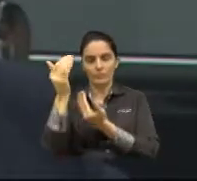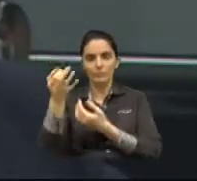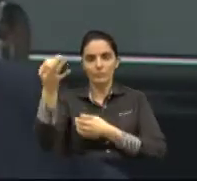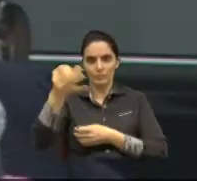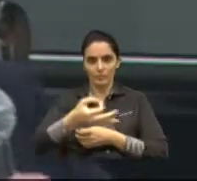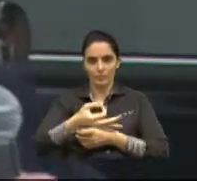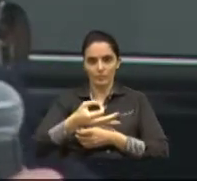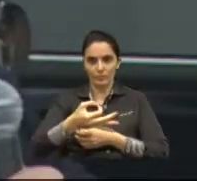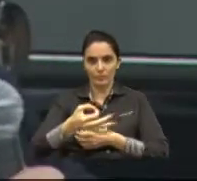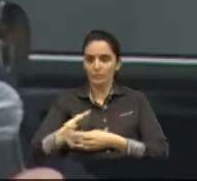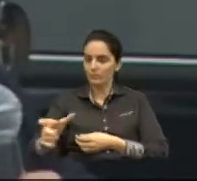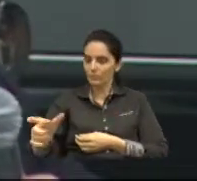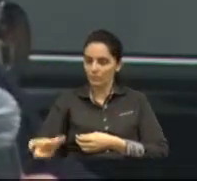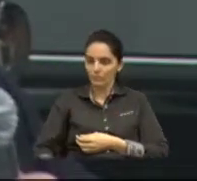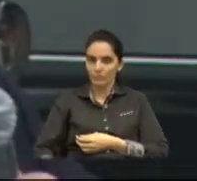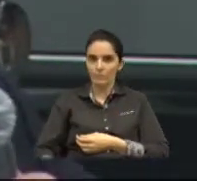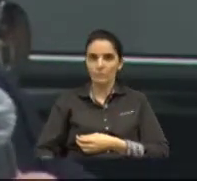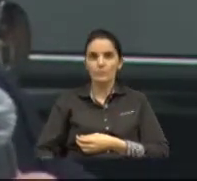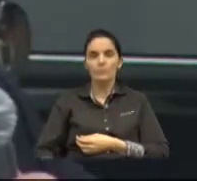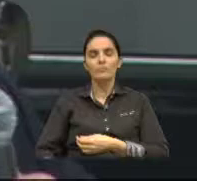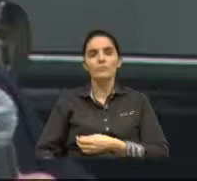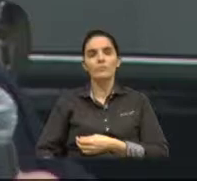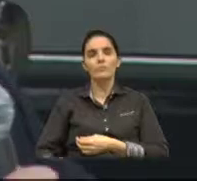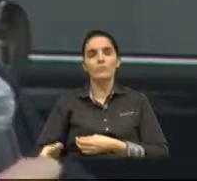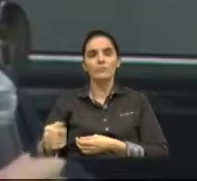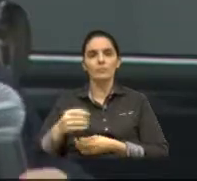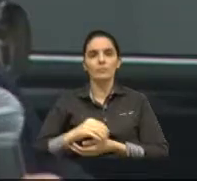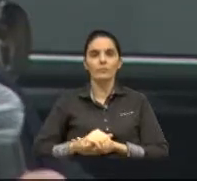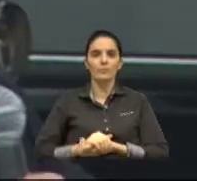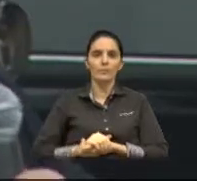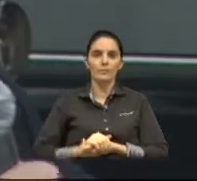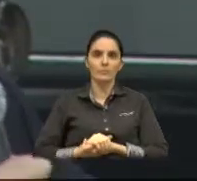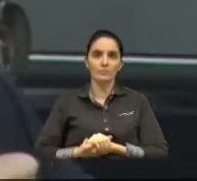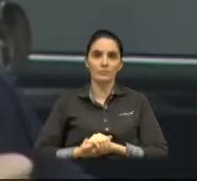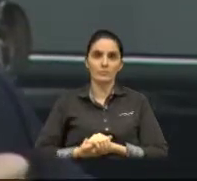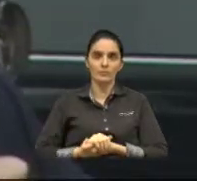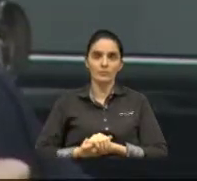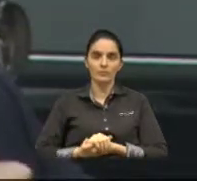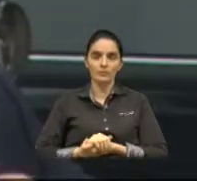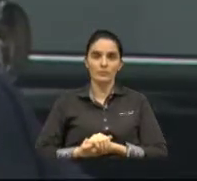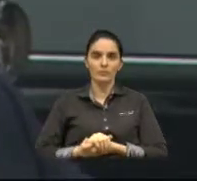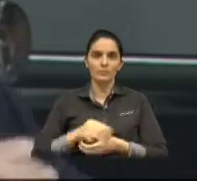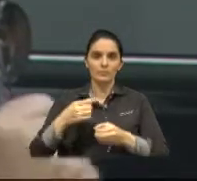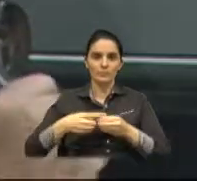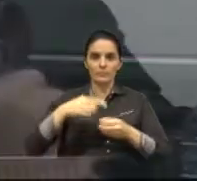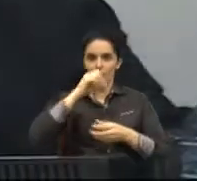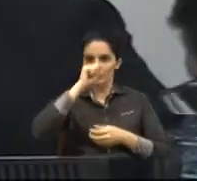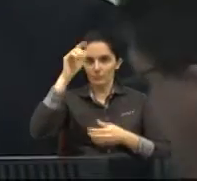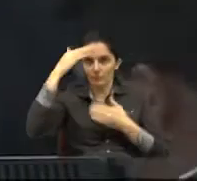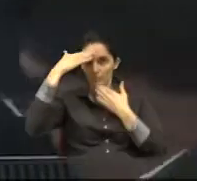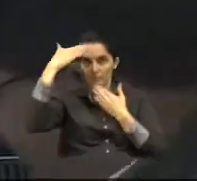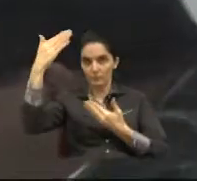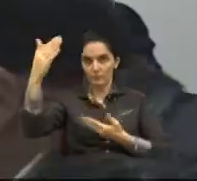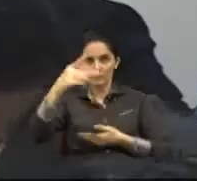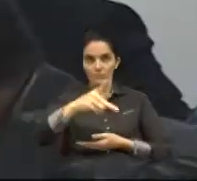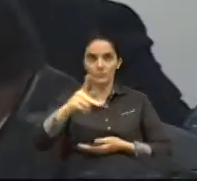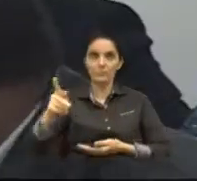a essa pessoa que contribui muito para a cidade de Limeira. Muito obrigado,